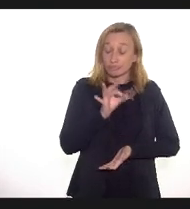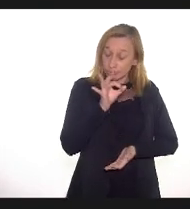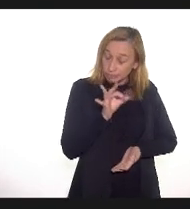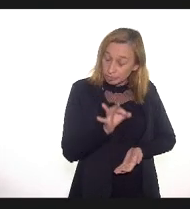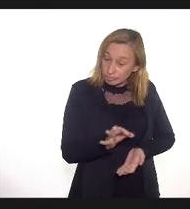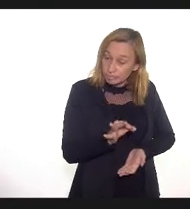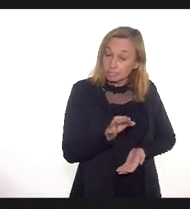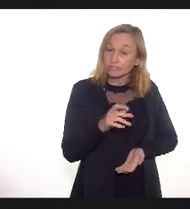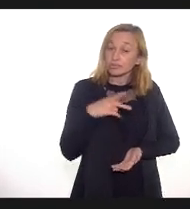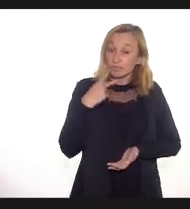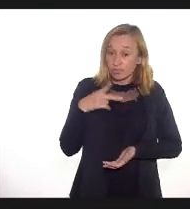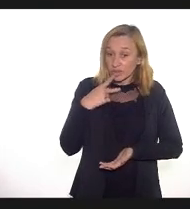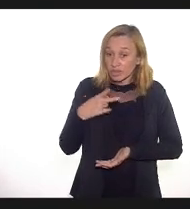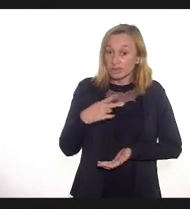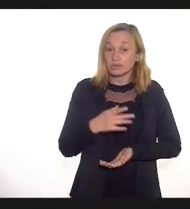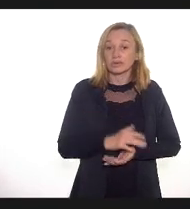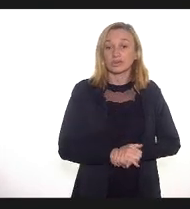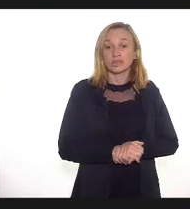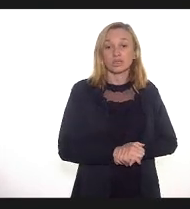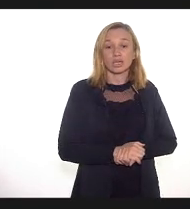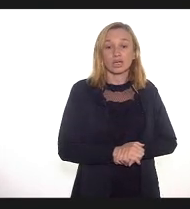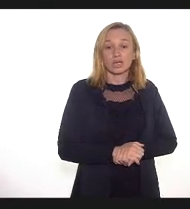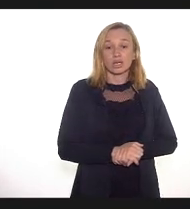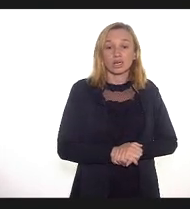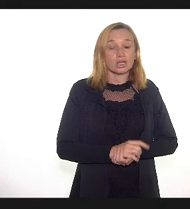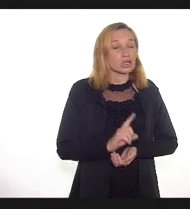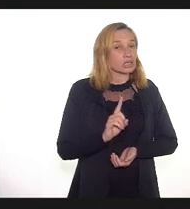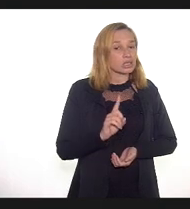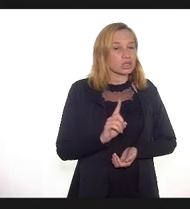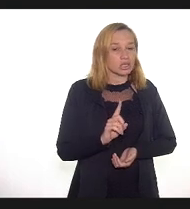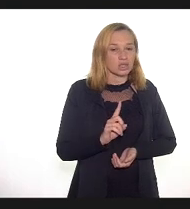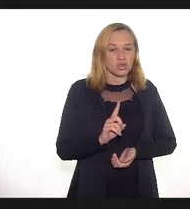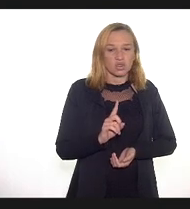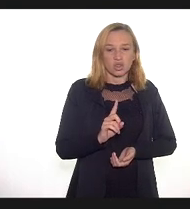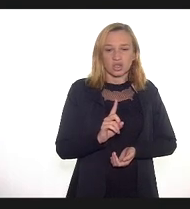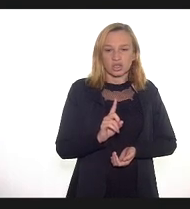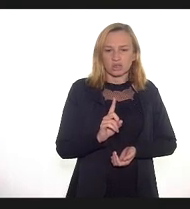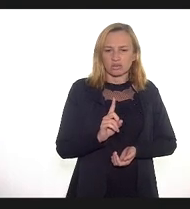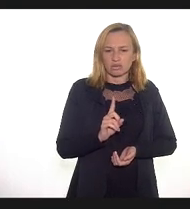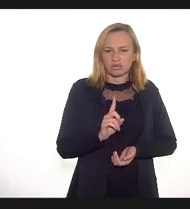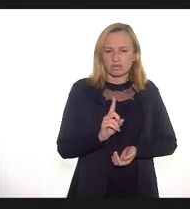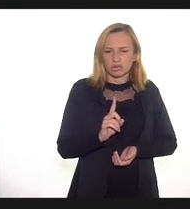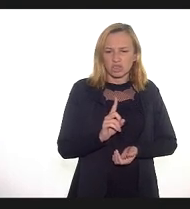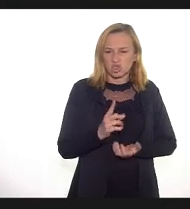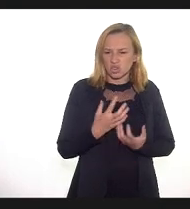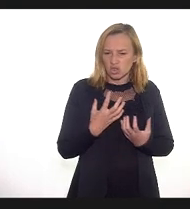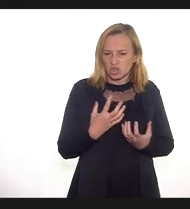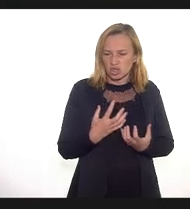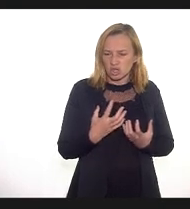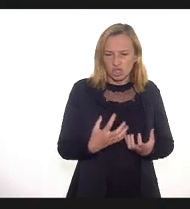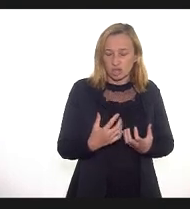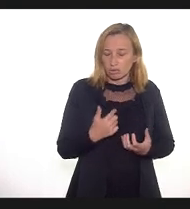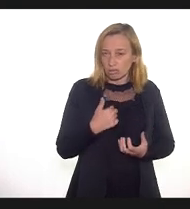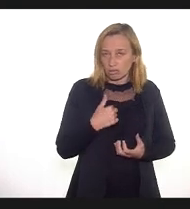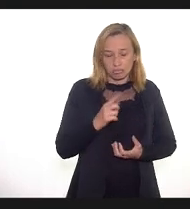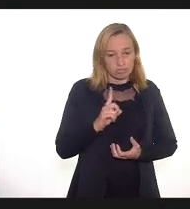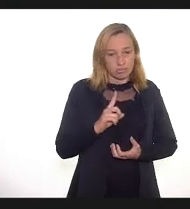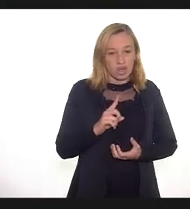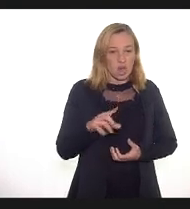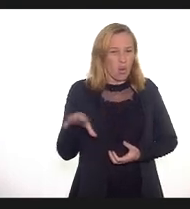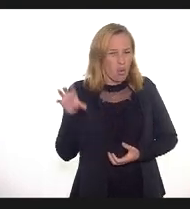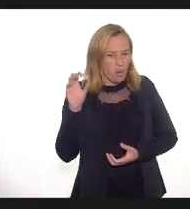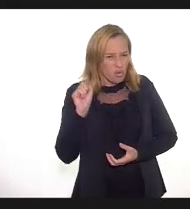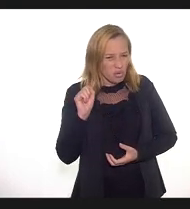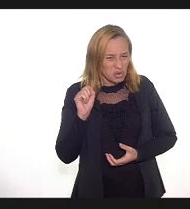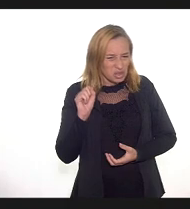reafirmo o que eu falei. Não me levem pelo lado da arrogância, não é, mas eu estou indignado com o que eu acabei de ouvir